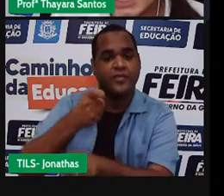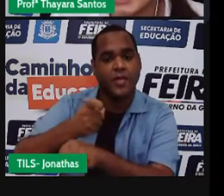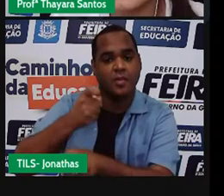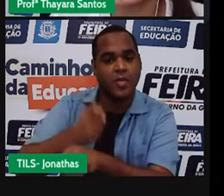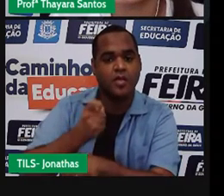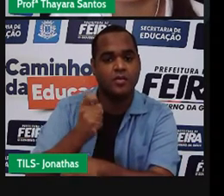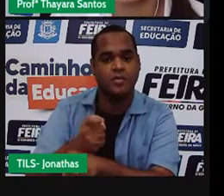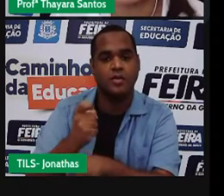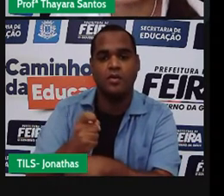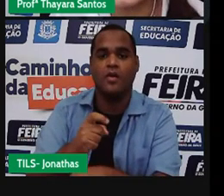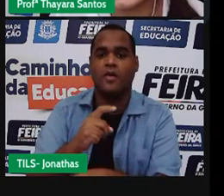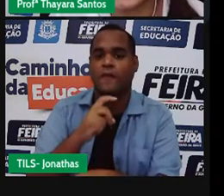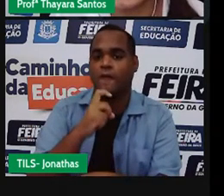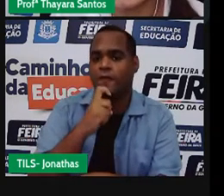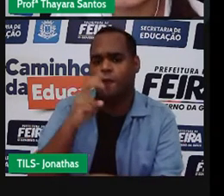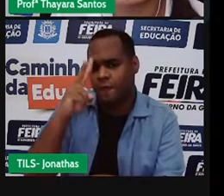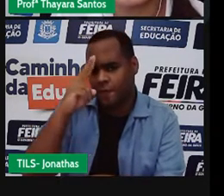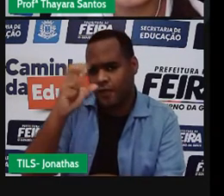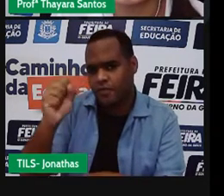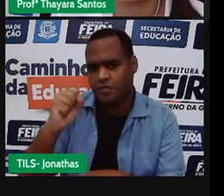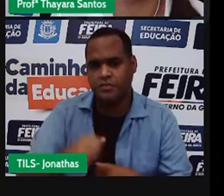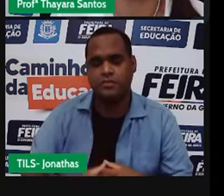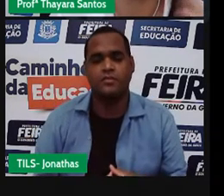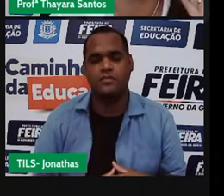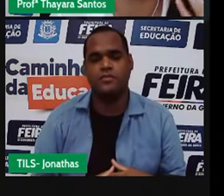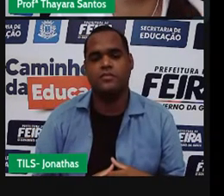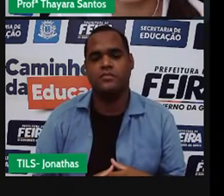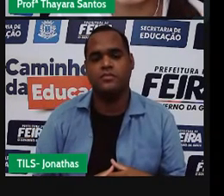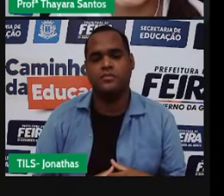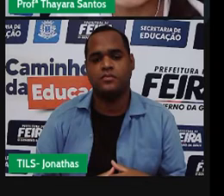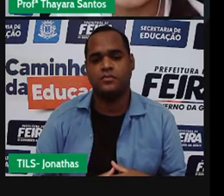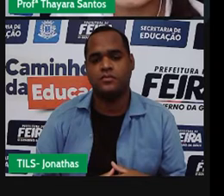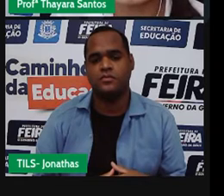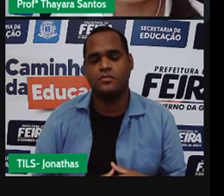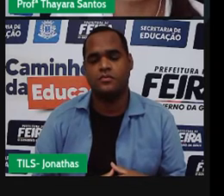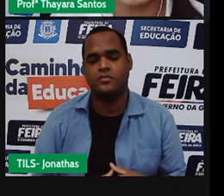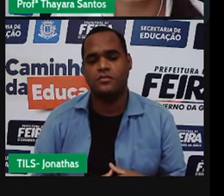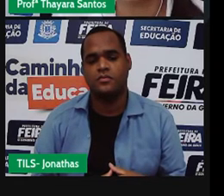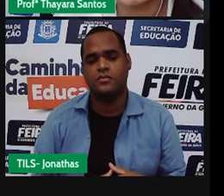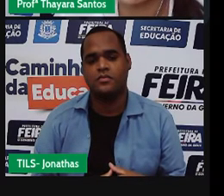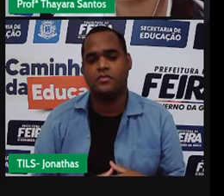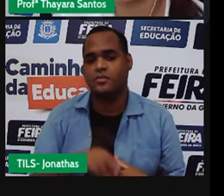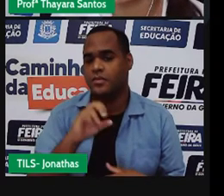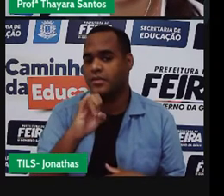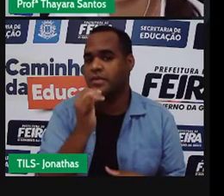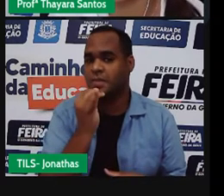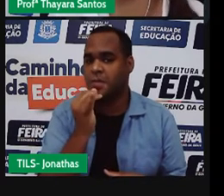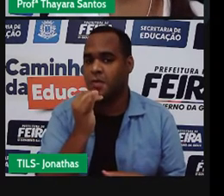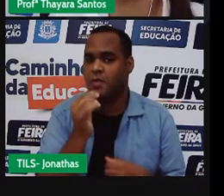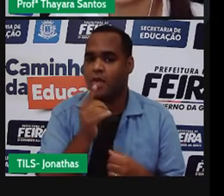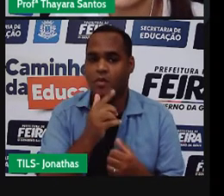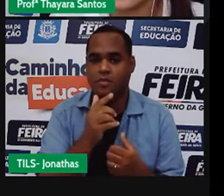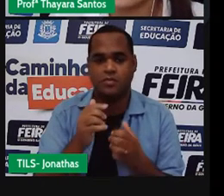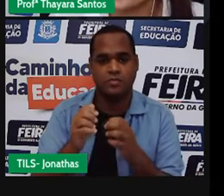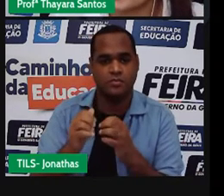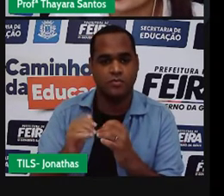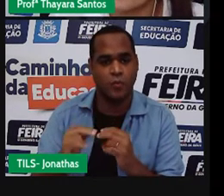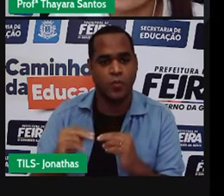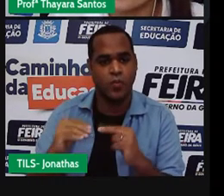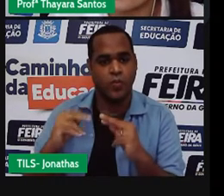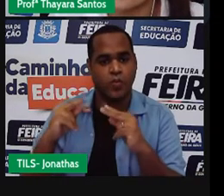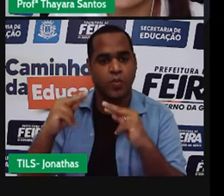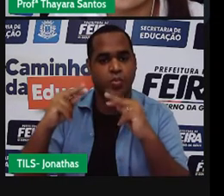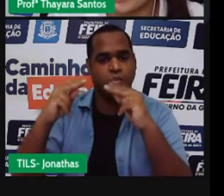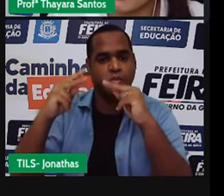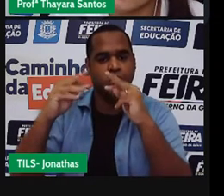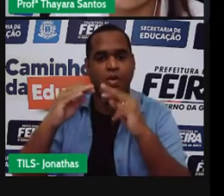grudadinhos aqui que é que eu posso fazer agora vamos ver como é que essa matéria vai ficar se a gente aumentar essa temperatura vamos lá vou